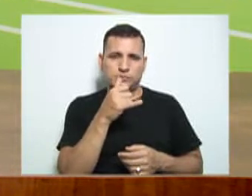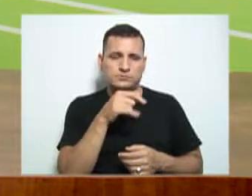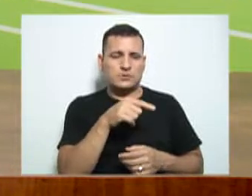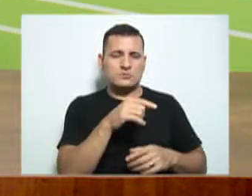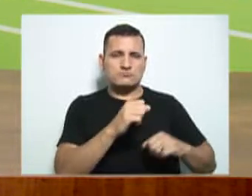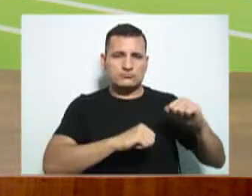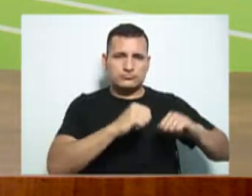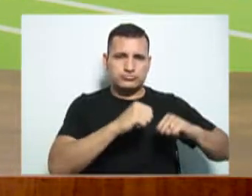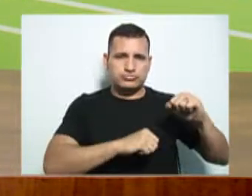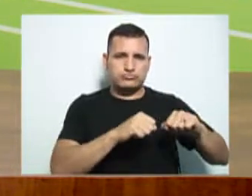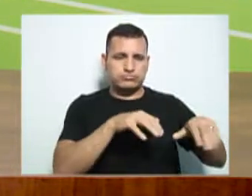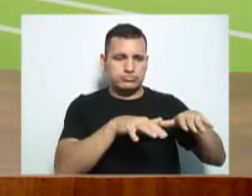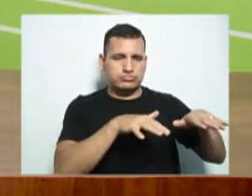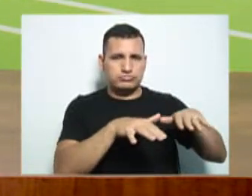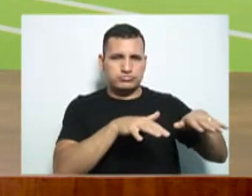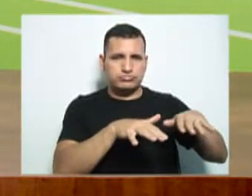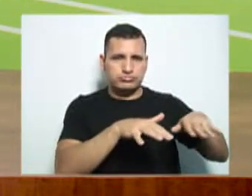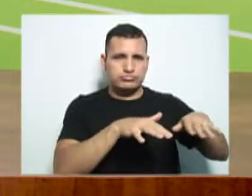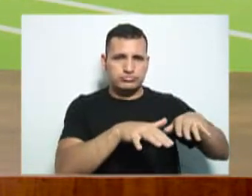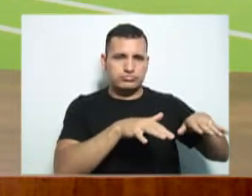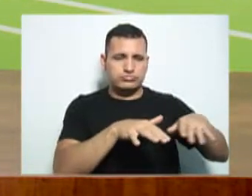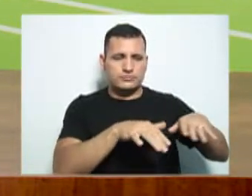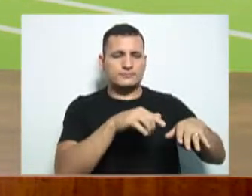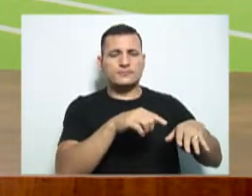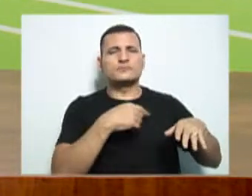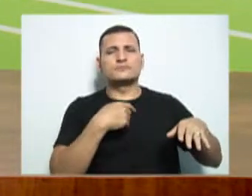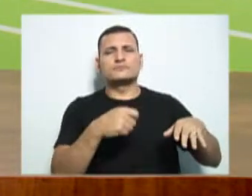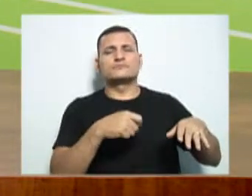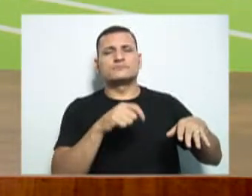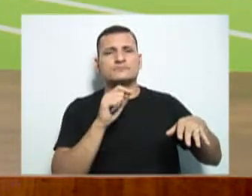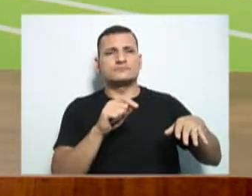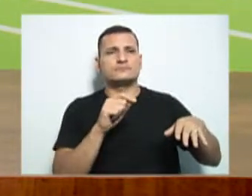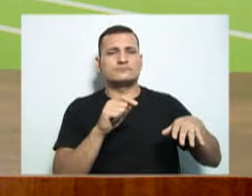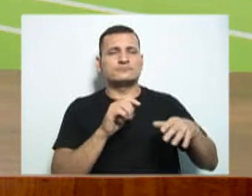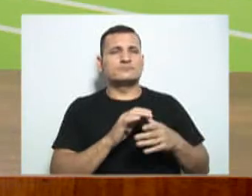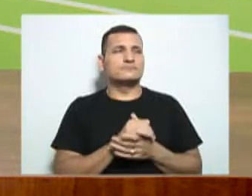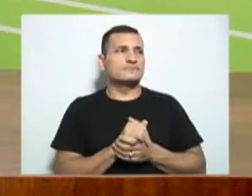energia elétrica, o que mais? Eu preciso de uma